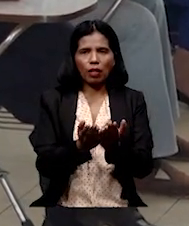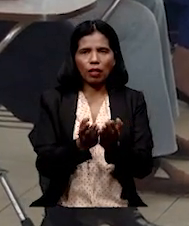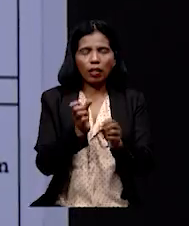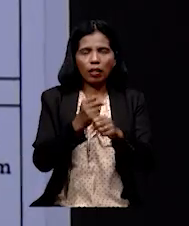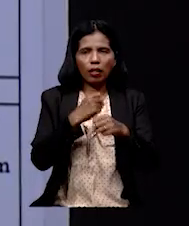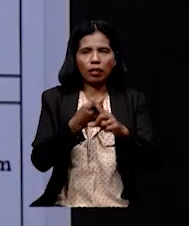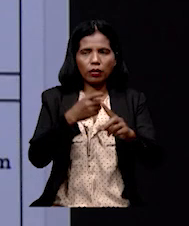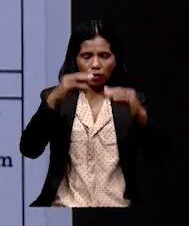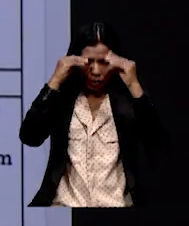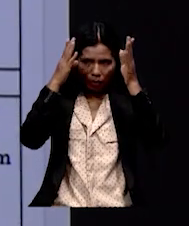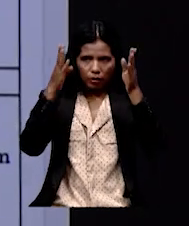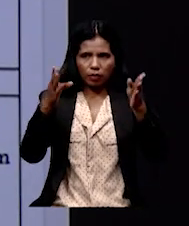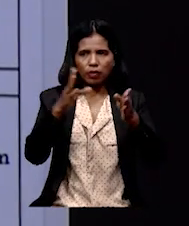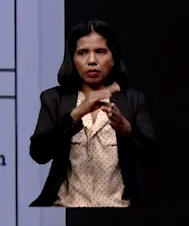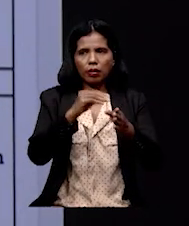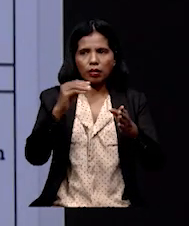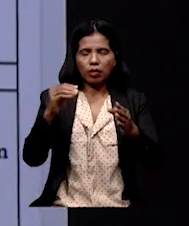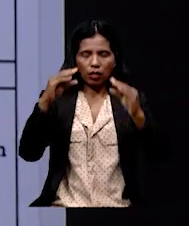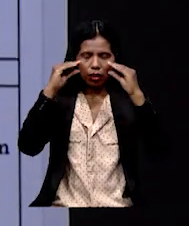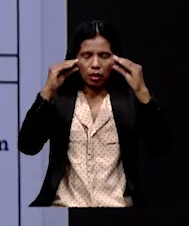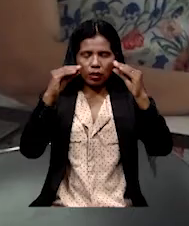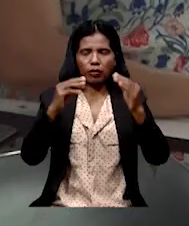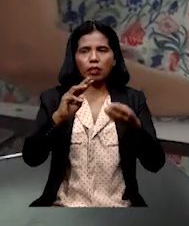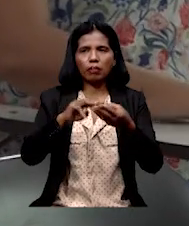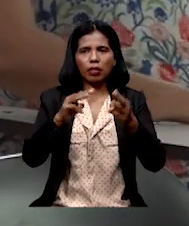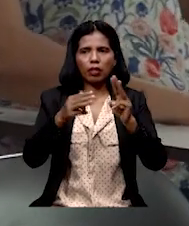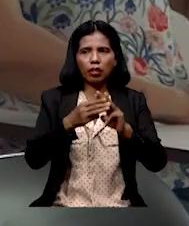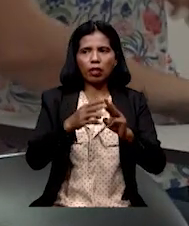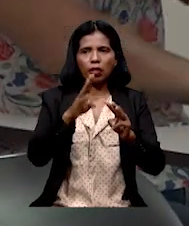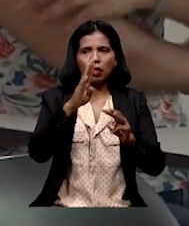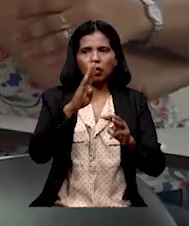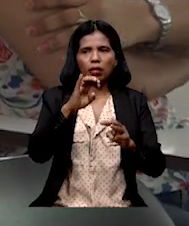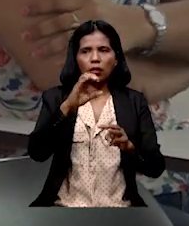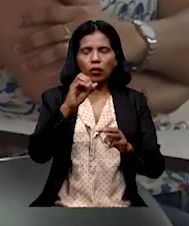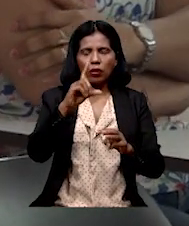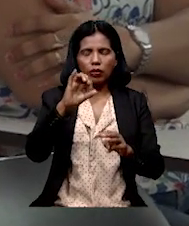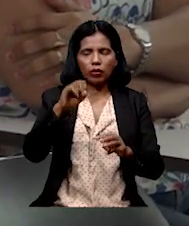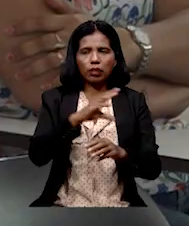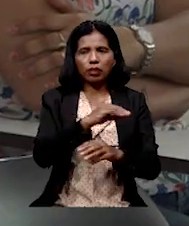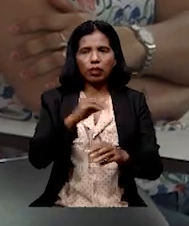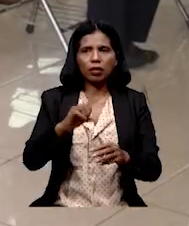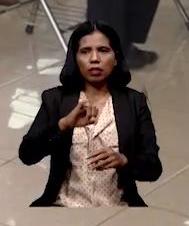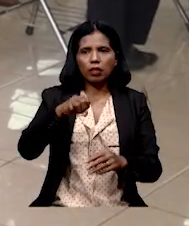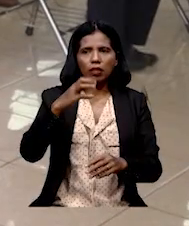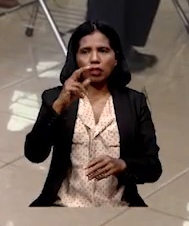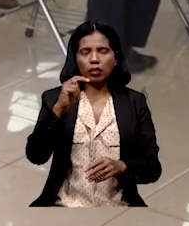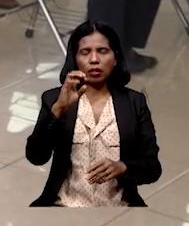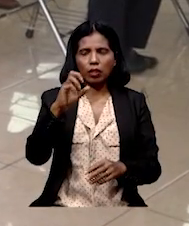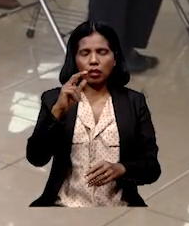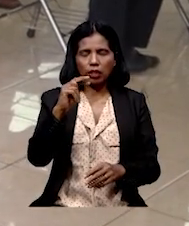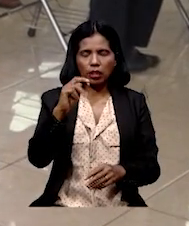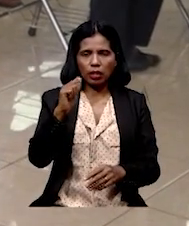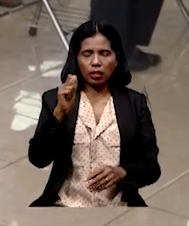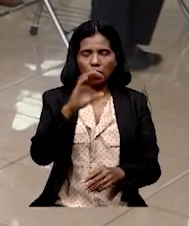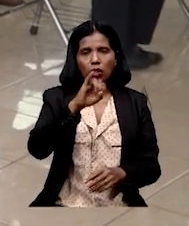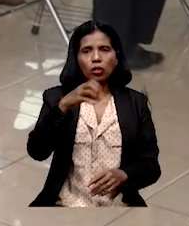husi professor no professora nebe hanorin materia biologia ba estudante sira Makanesan Zenina Amaral Marçal João